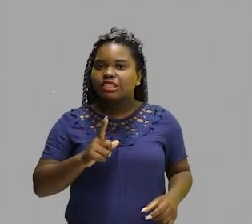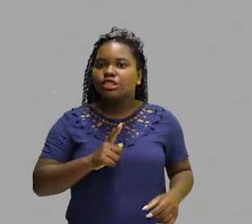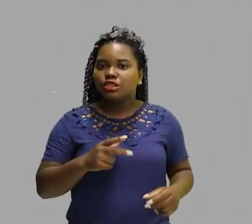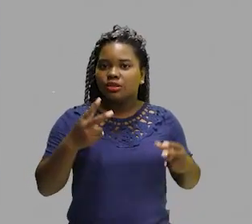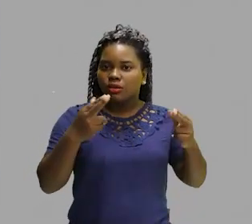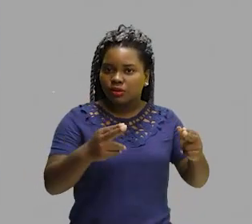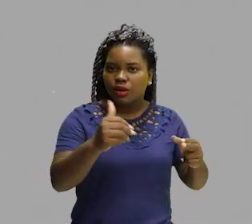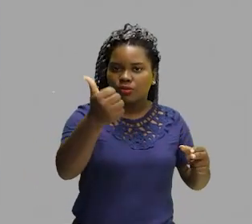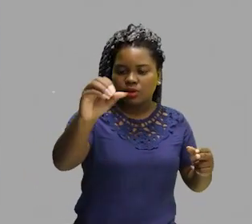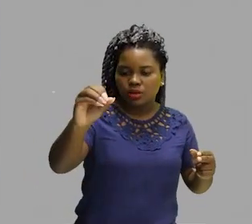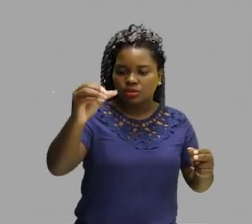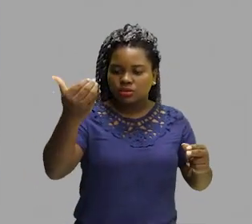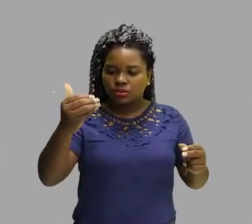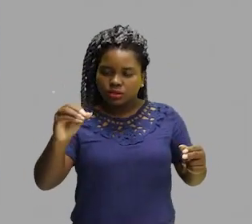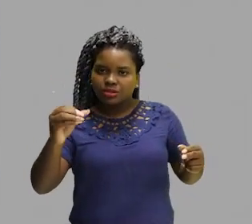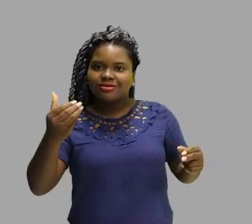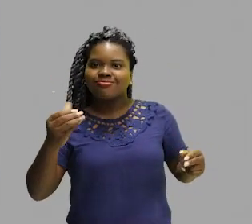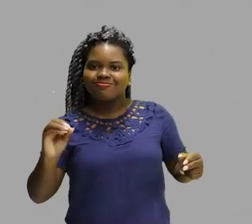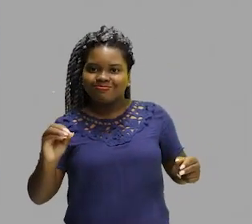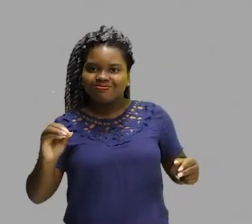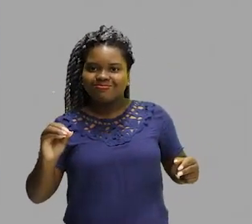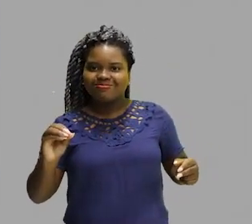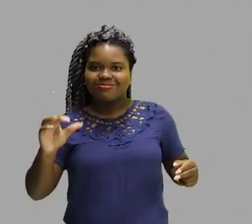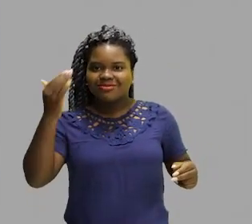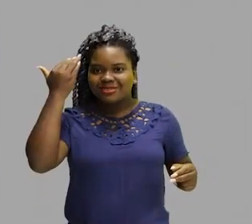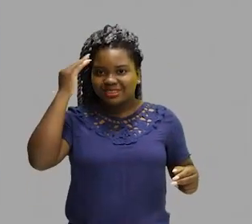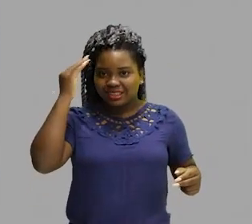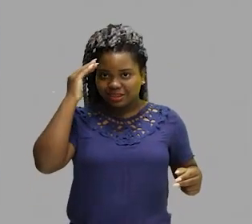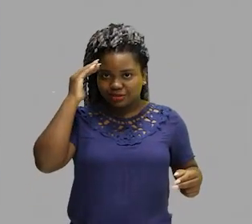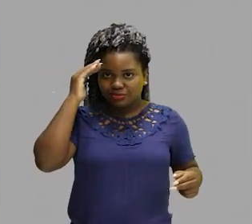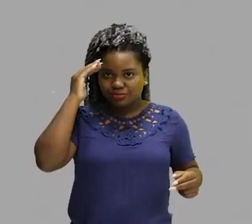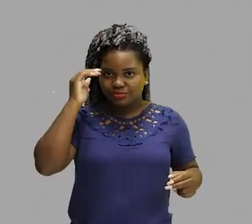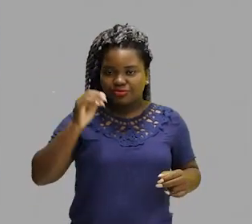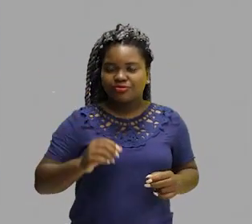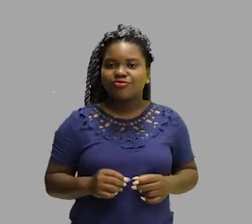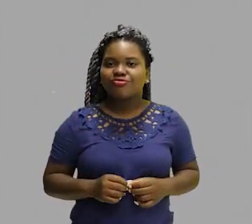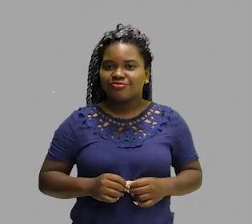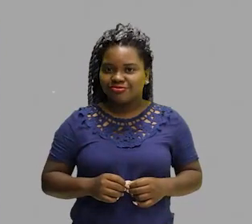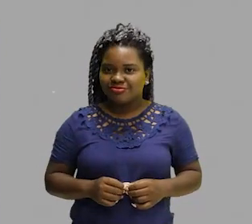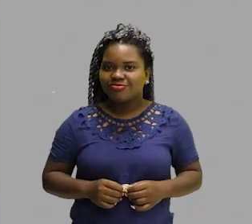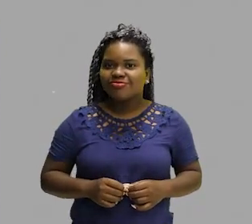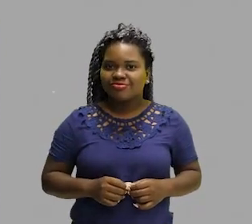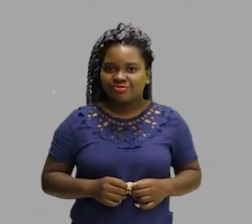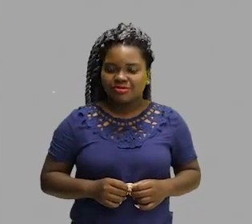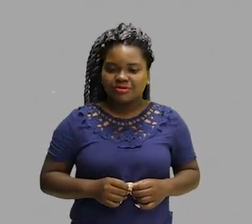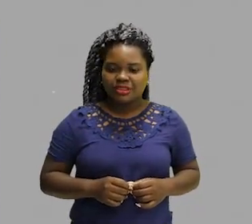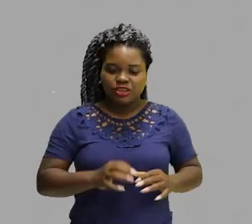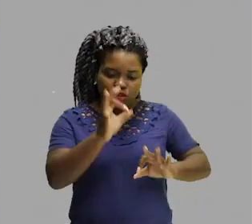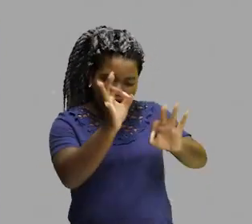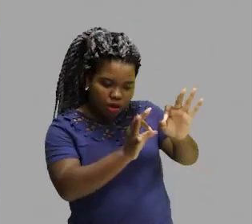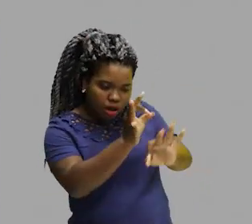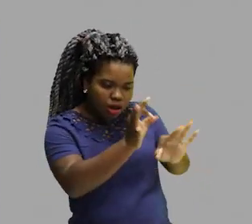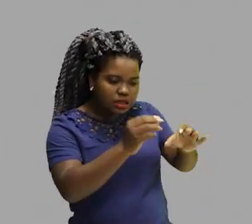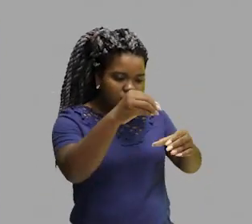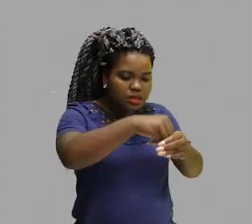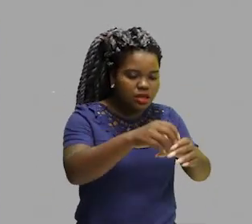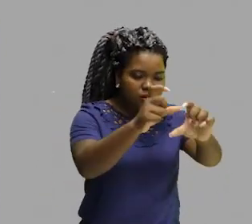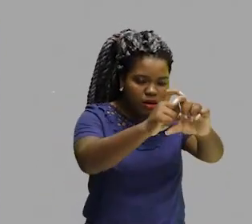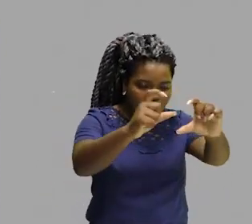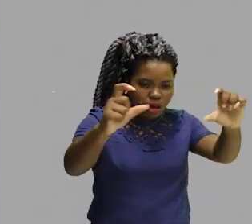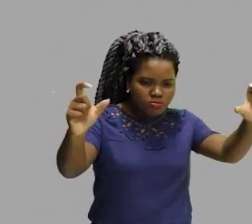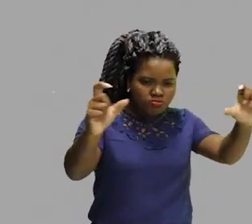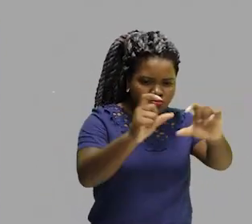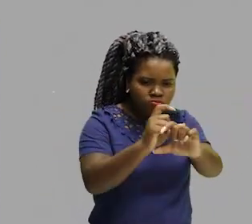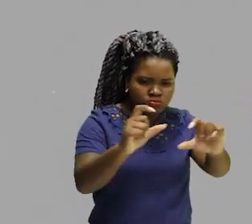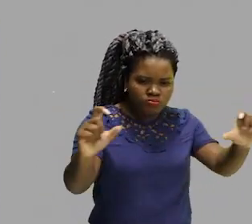sílabas poéticas. Entenderam o que é uma sílaba poética? É quando você vai dividir dentro de um verso as